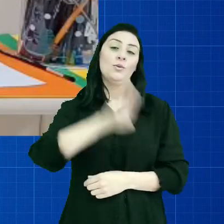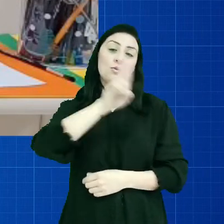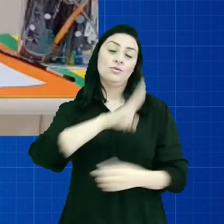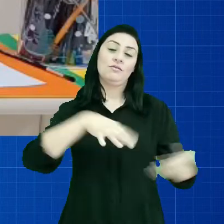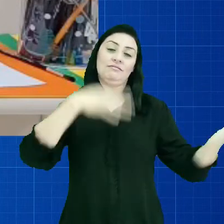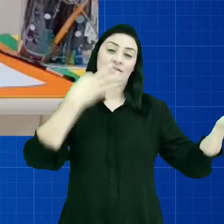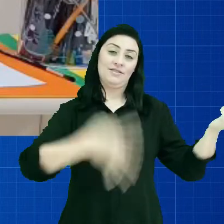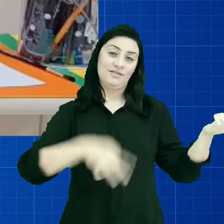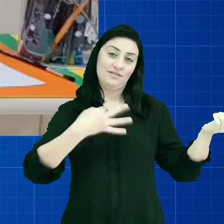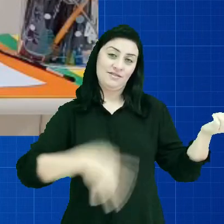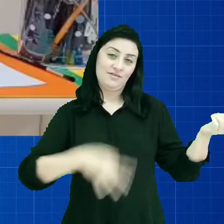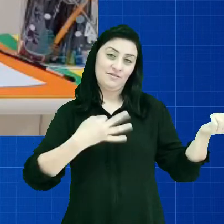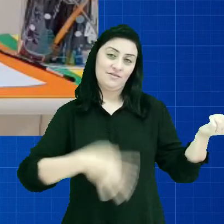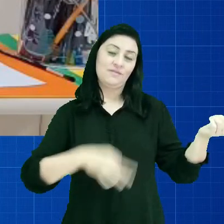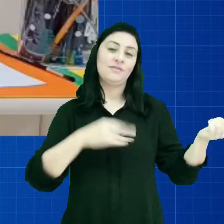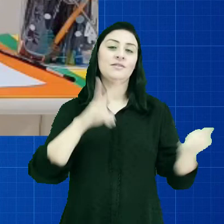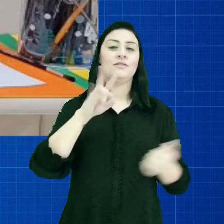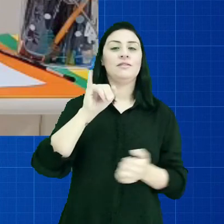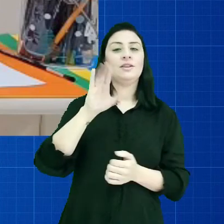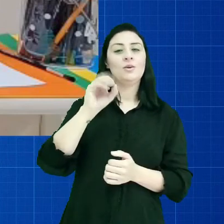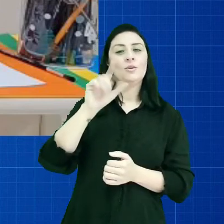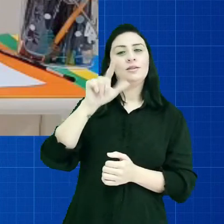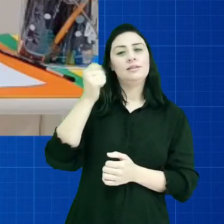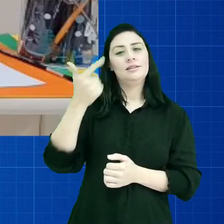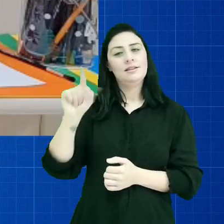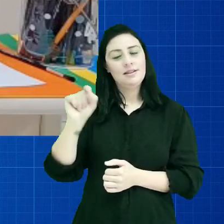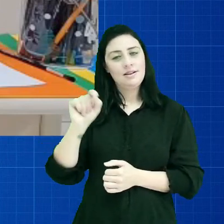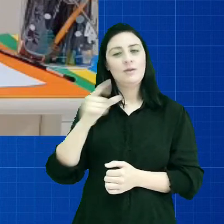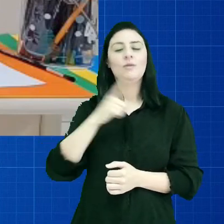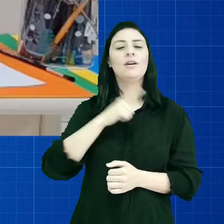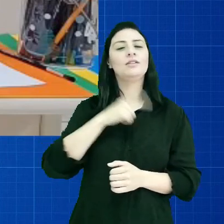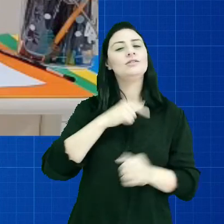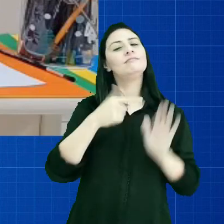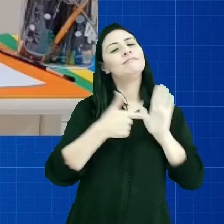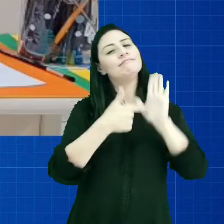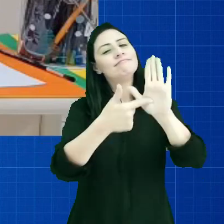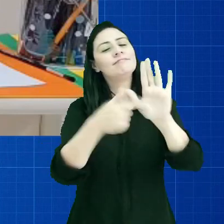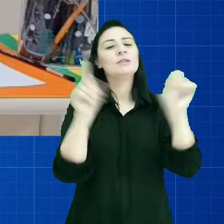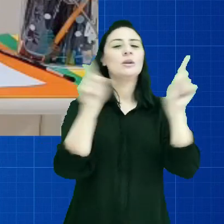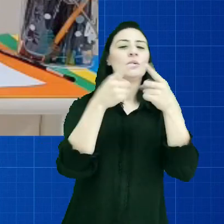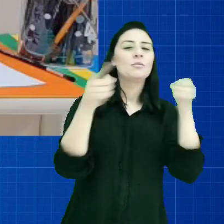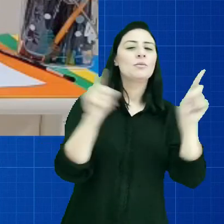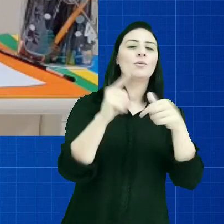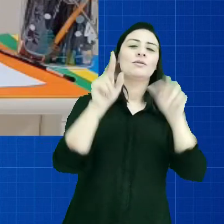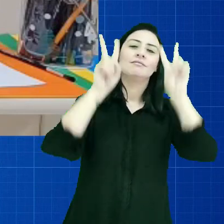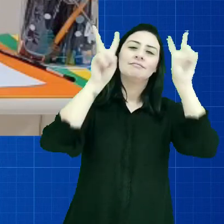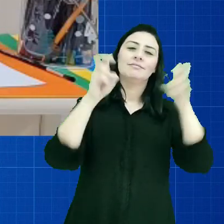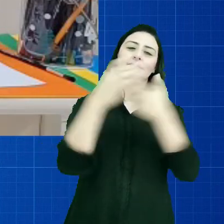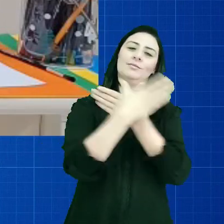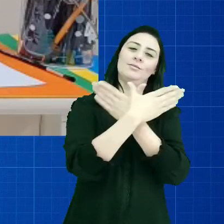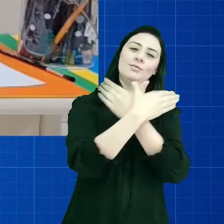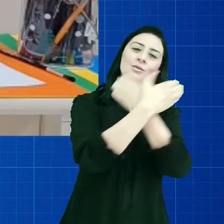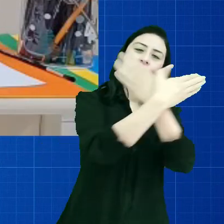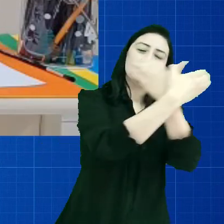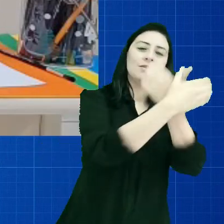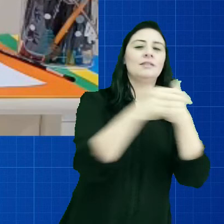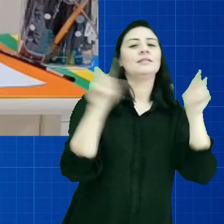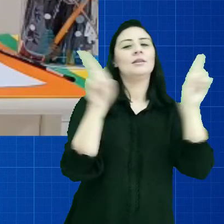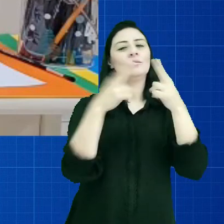um instrumento chamado violão, que é um instrumento de cordas, né? A gente explorou a música, a borboletinha, que a música